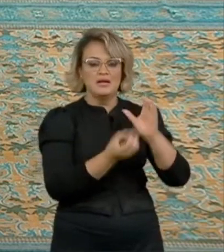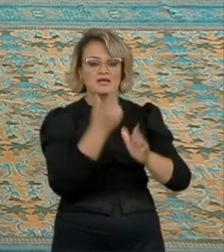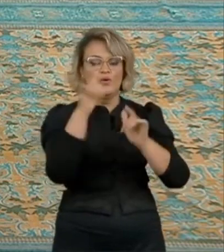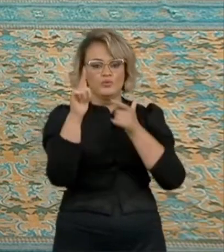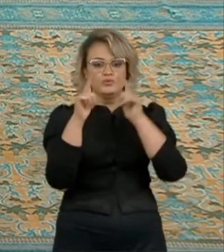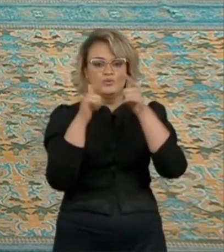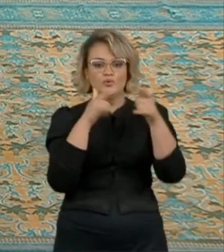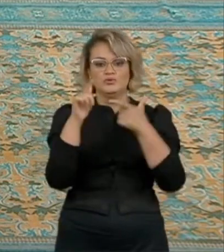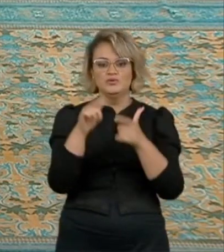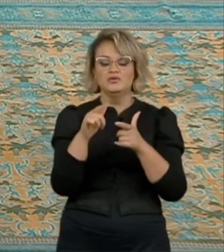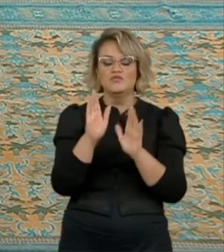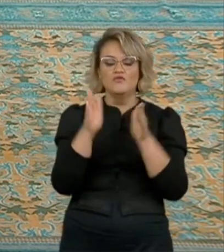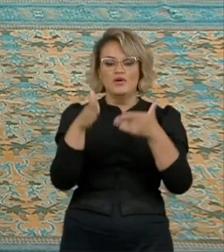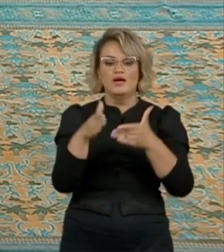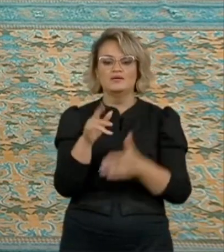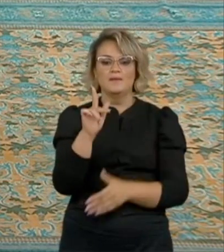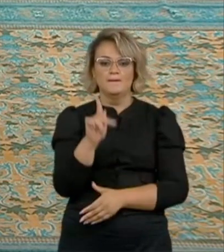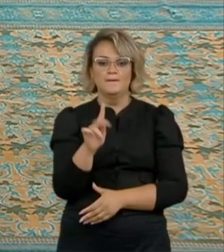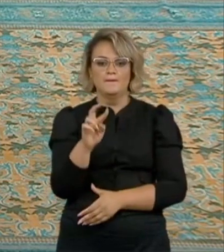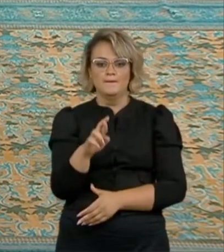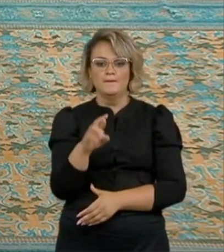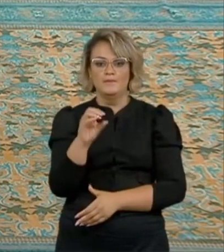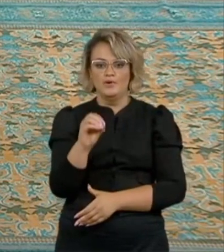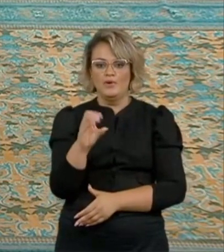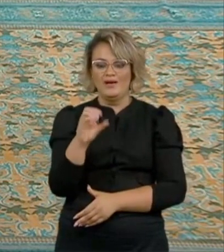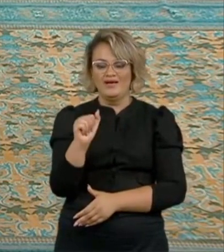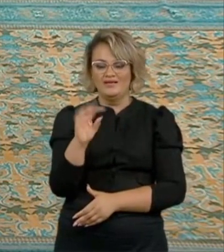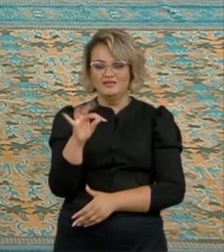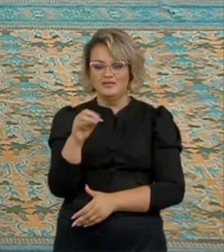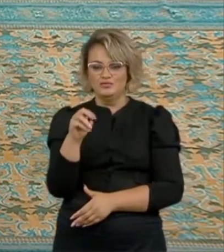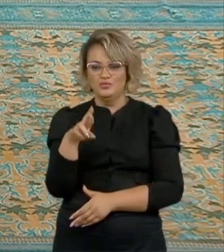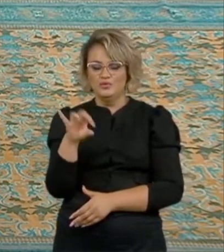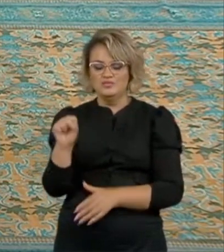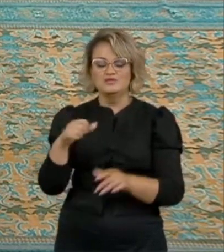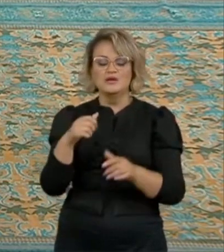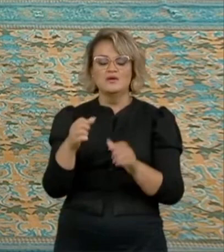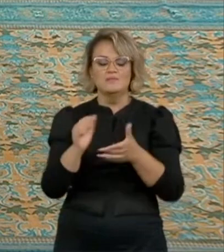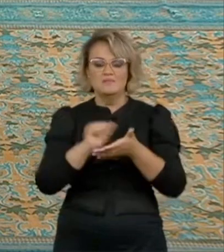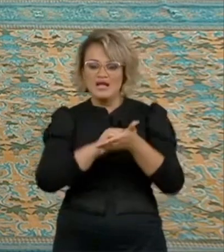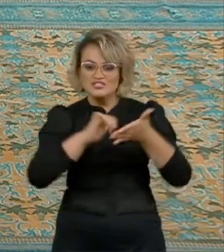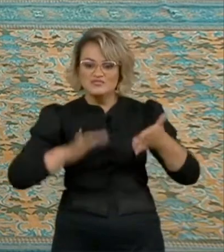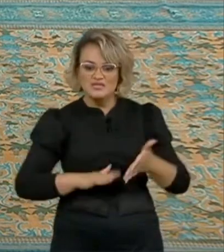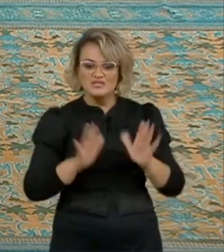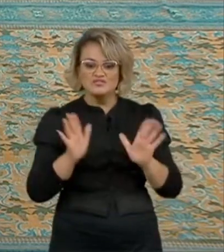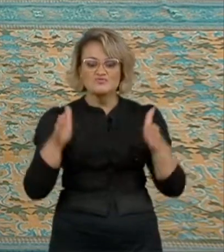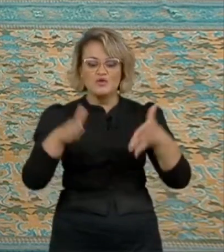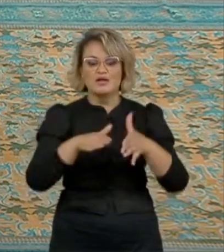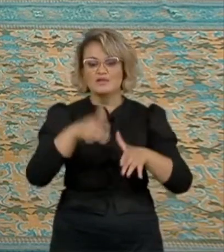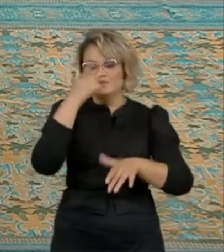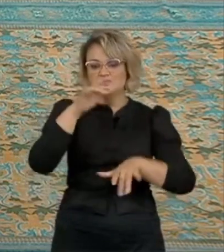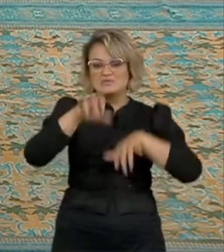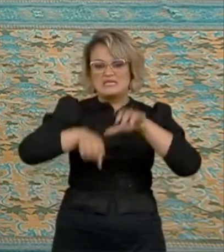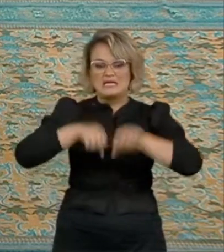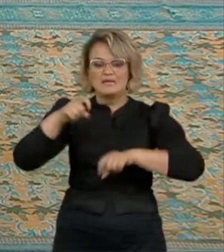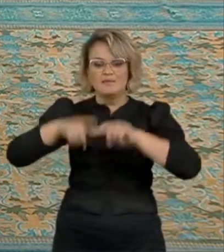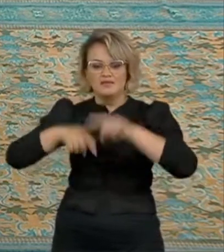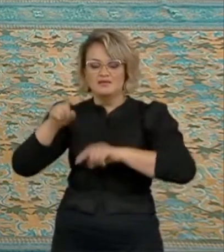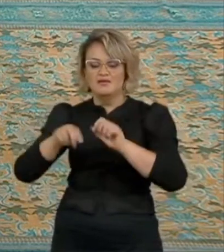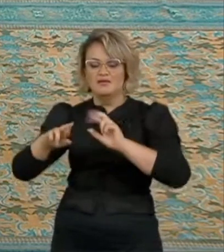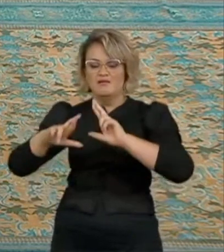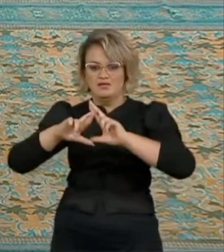do próprio catadores projeto que fomenta e incentiva a atividades desenvolvidas pelos catadores de materiais